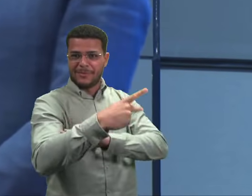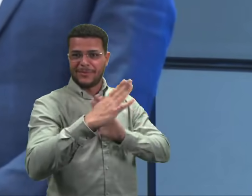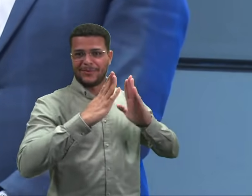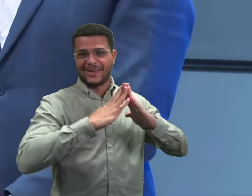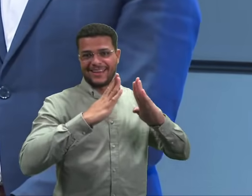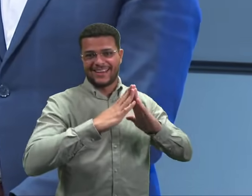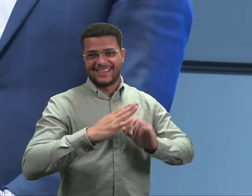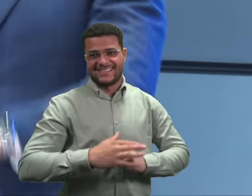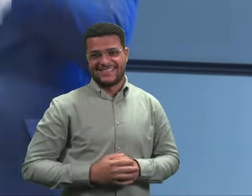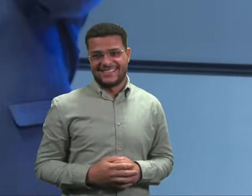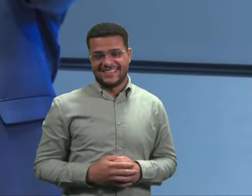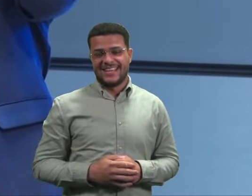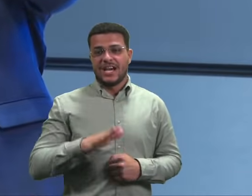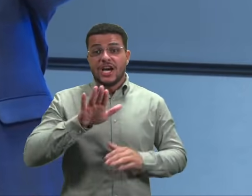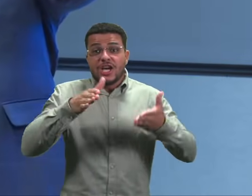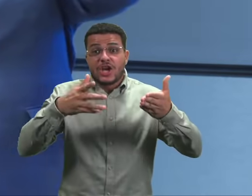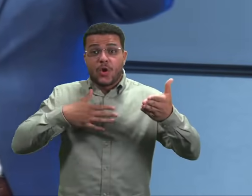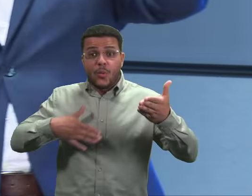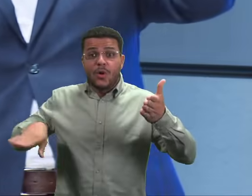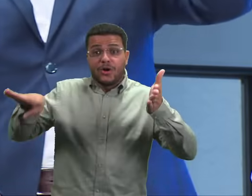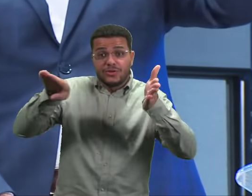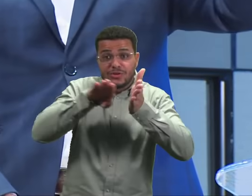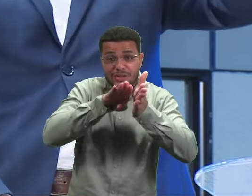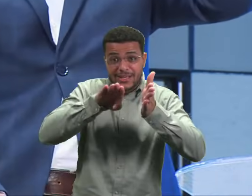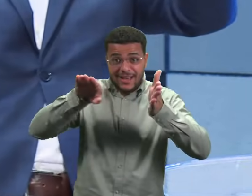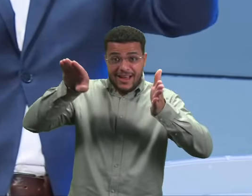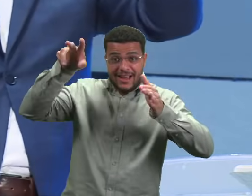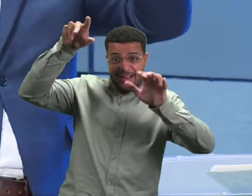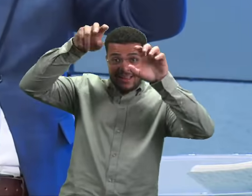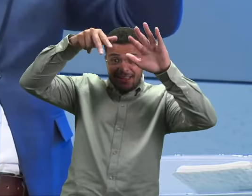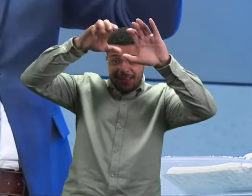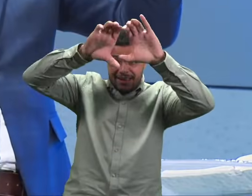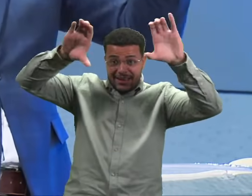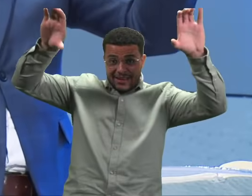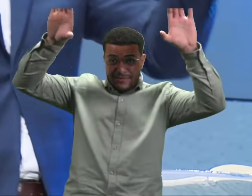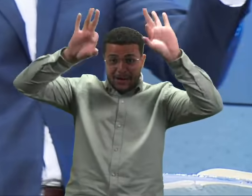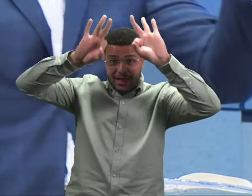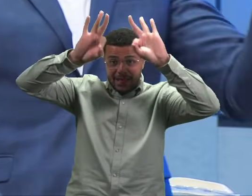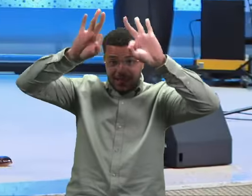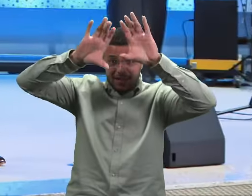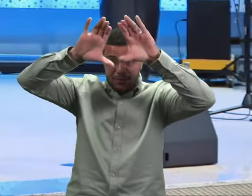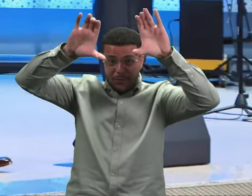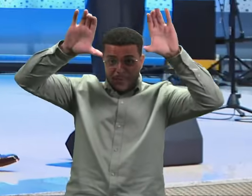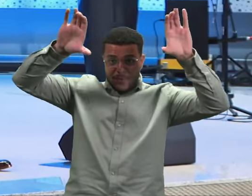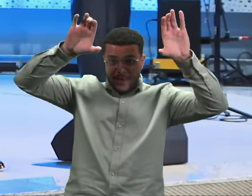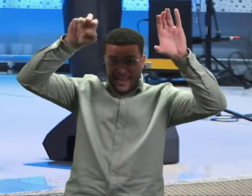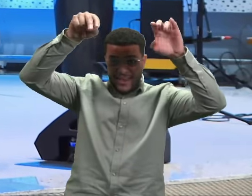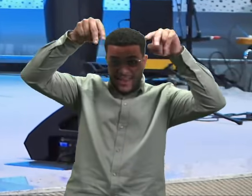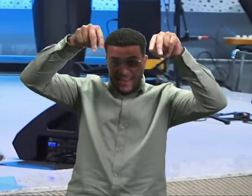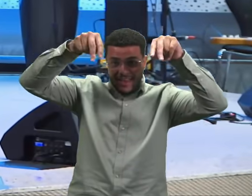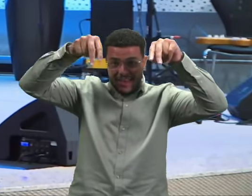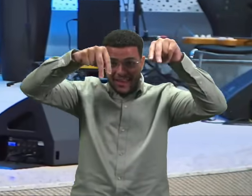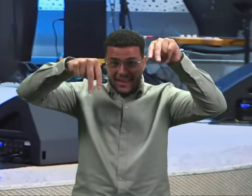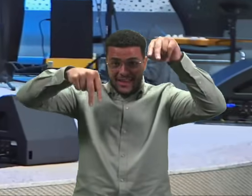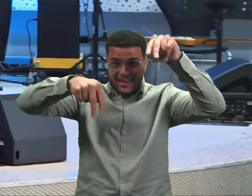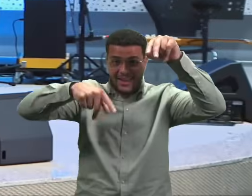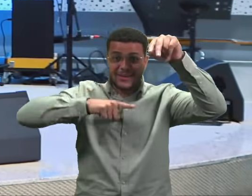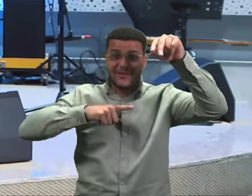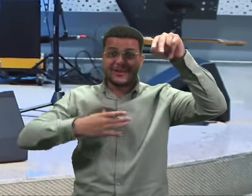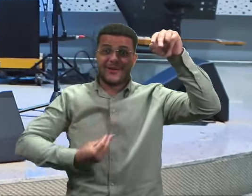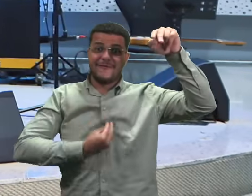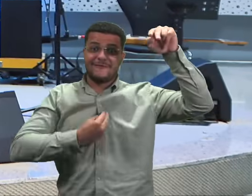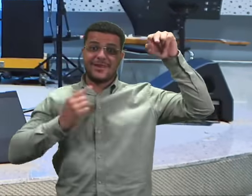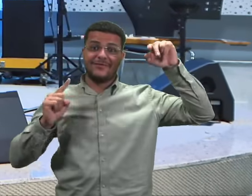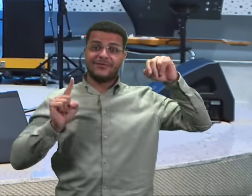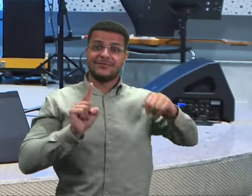vocês. E quando eu for e preparar um lugar para vocês, eu voltarei, porque eu quero que onde eu esteja, eu